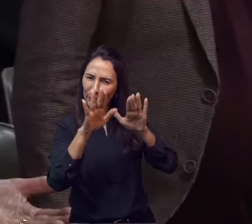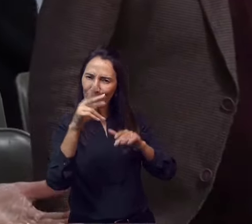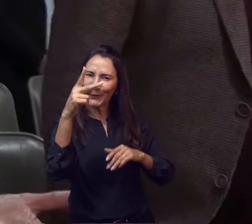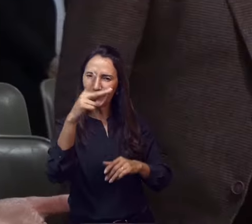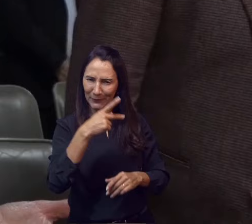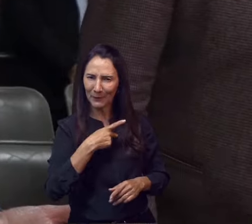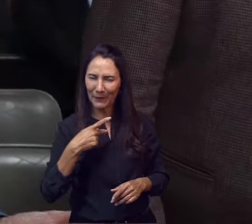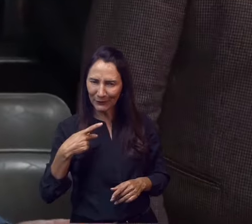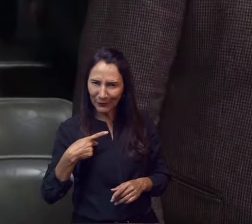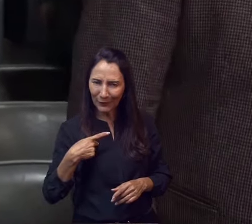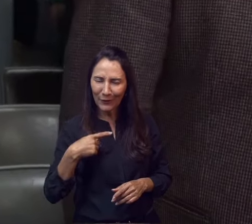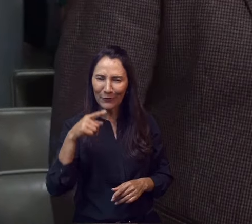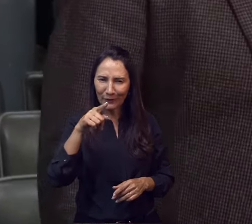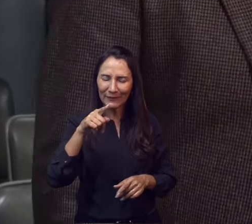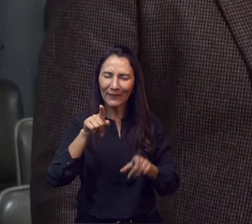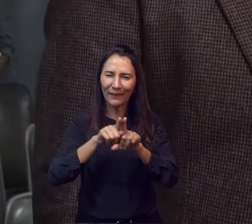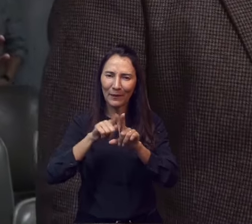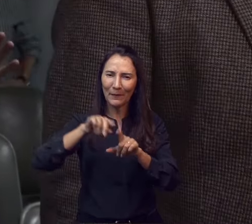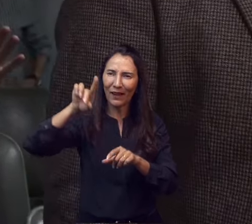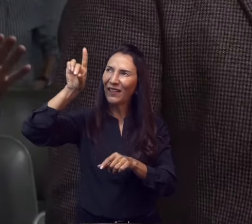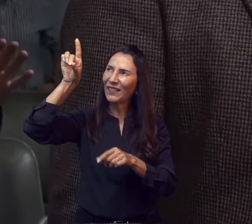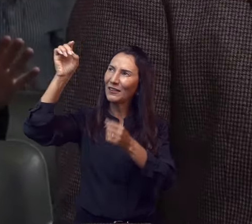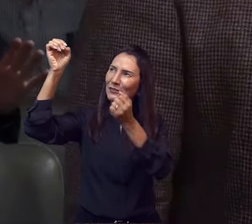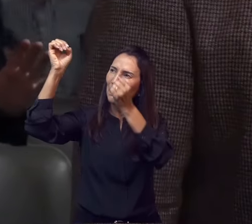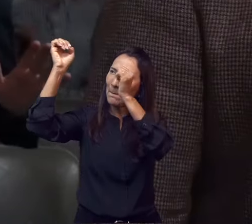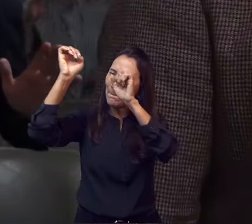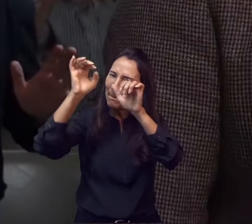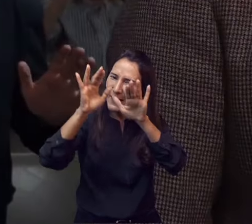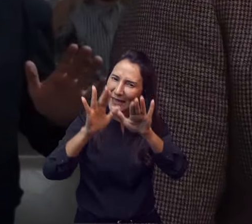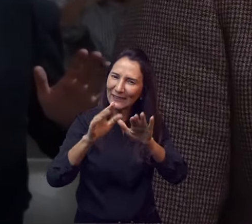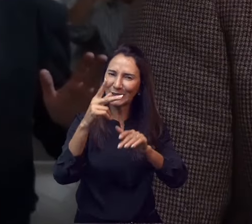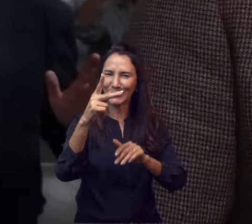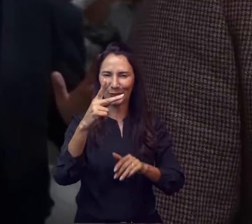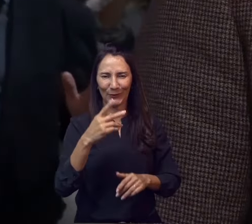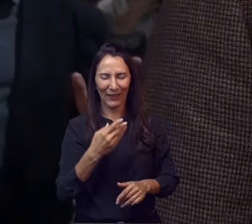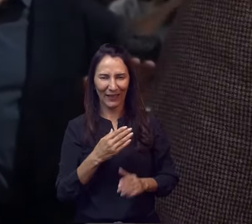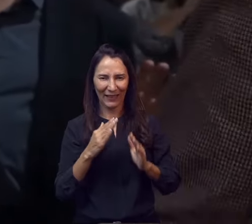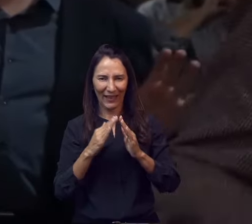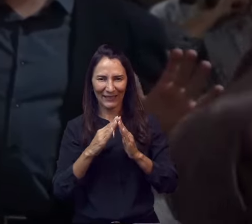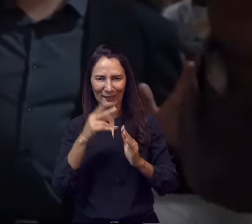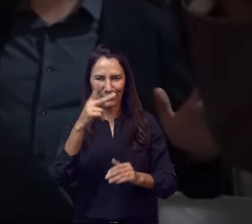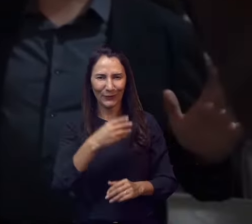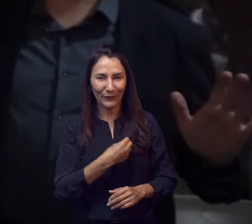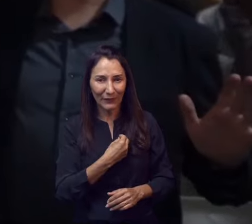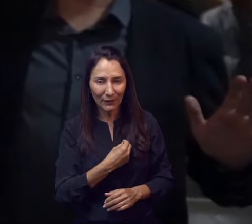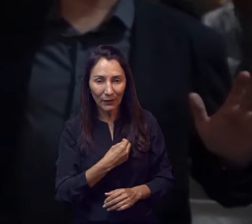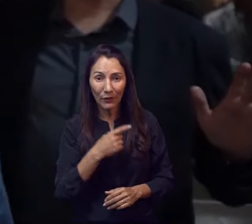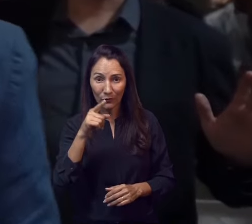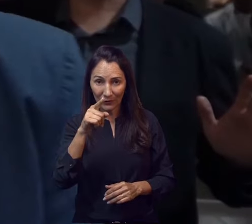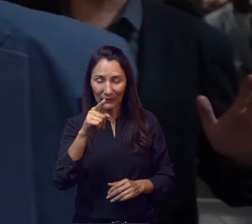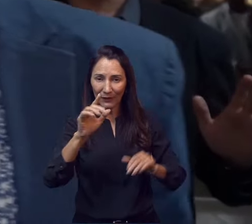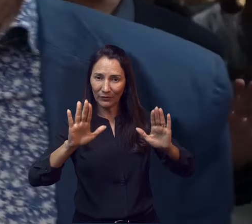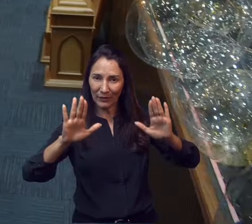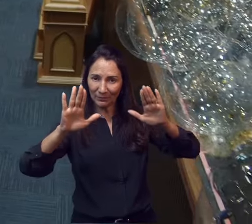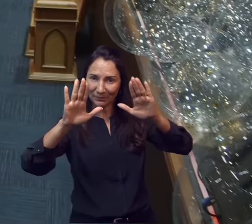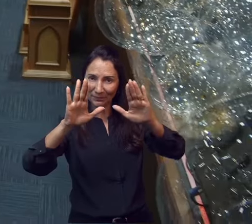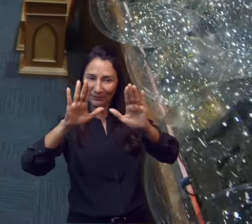o seu pastor você tá recebendo benção na sua casa e você vai virar a mão para ele né a mão nele não é mão para ele